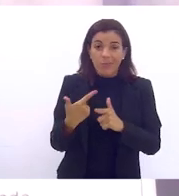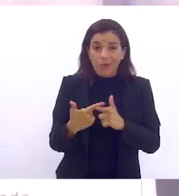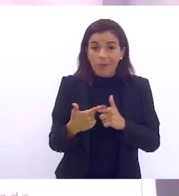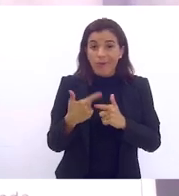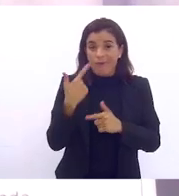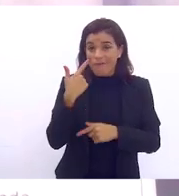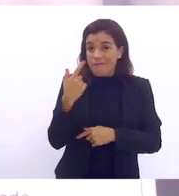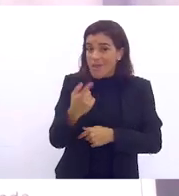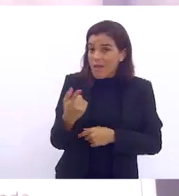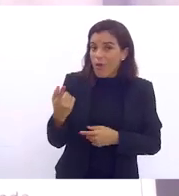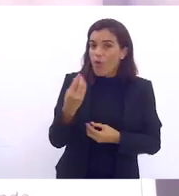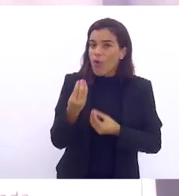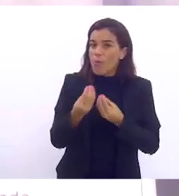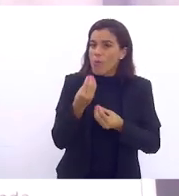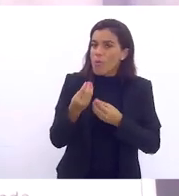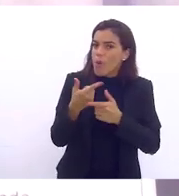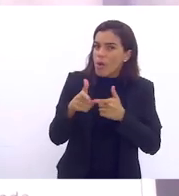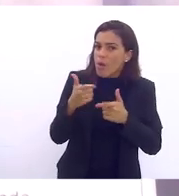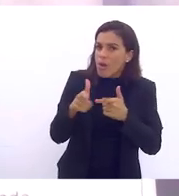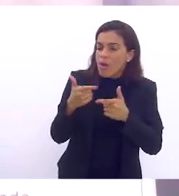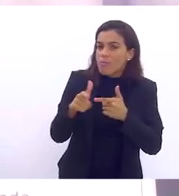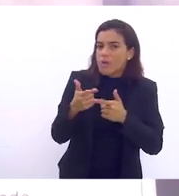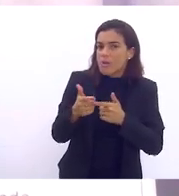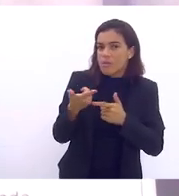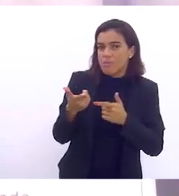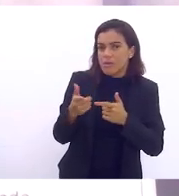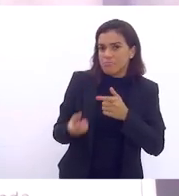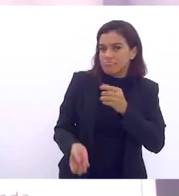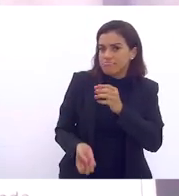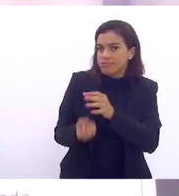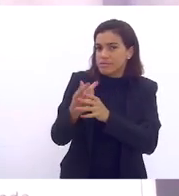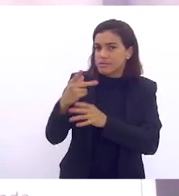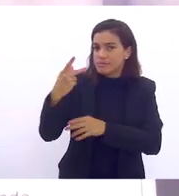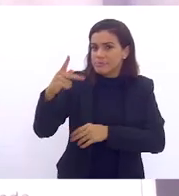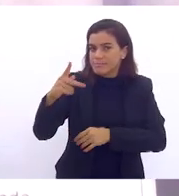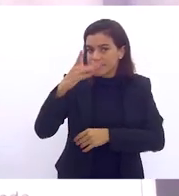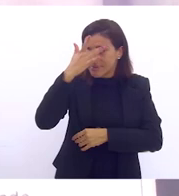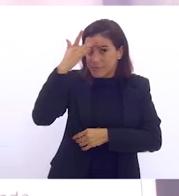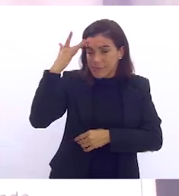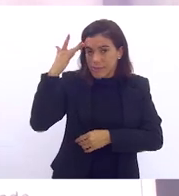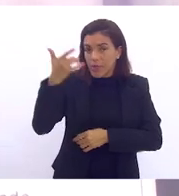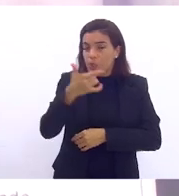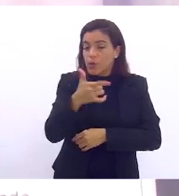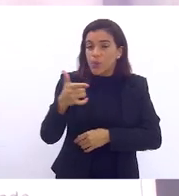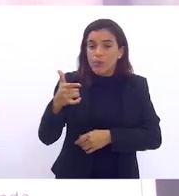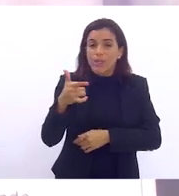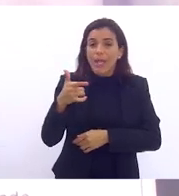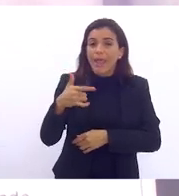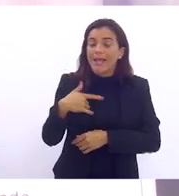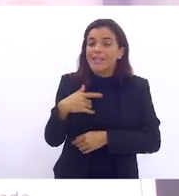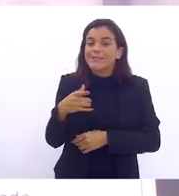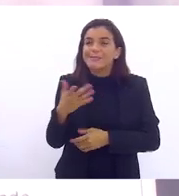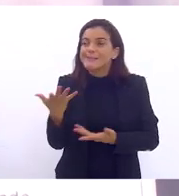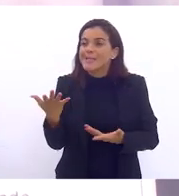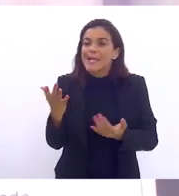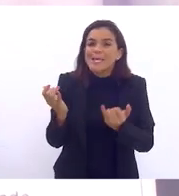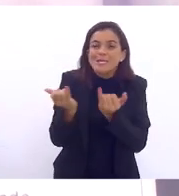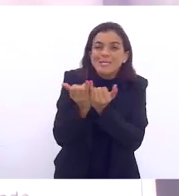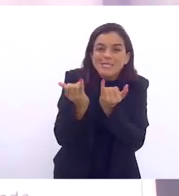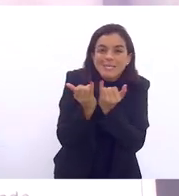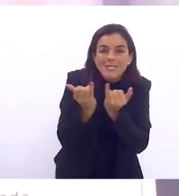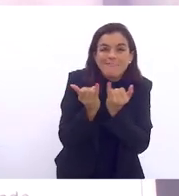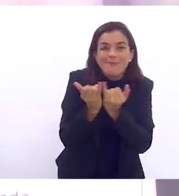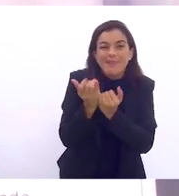gente tá gerando para aquela pessoa que não tem eh talvez a familiaridade de poder buscar a